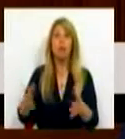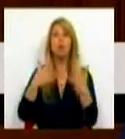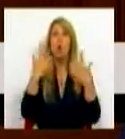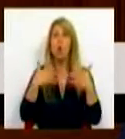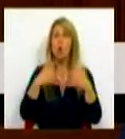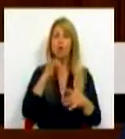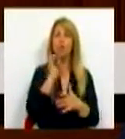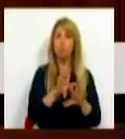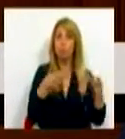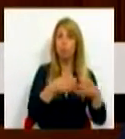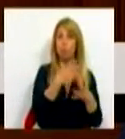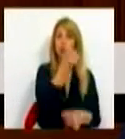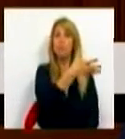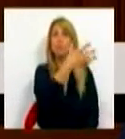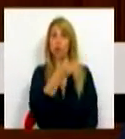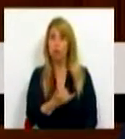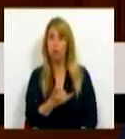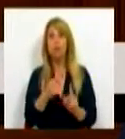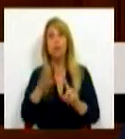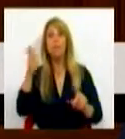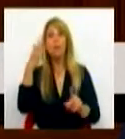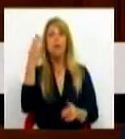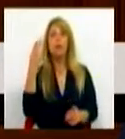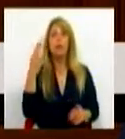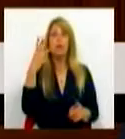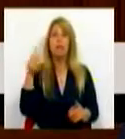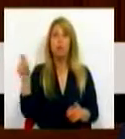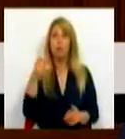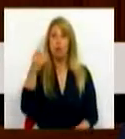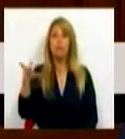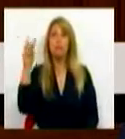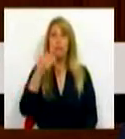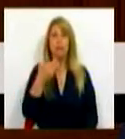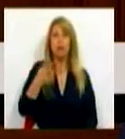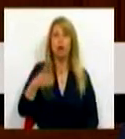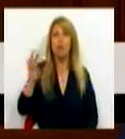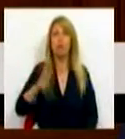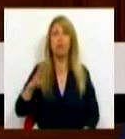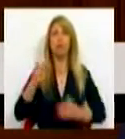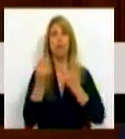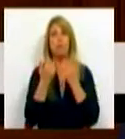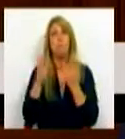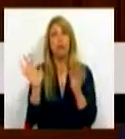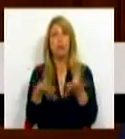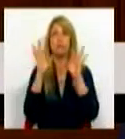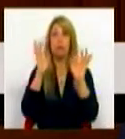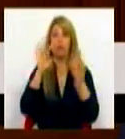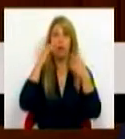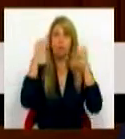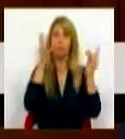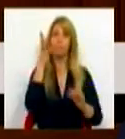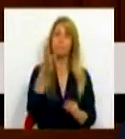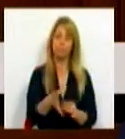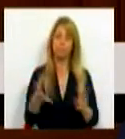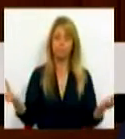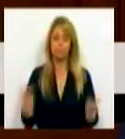2012 e no primeiro trimestre de 2013, mais 79 milhões de euros, conforme também já tinha sido divulgado.